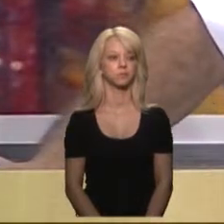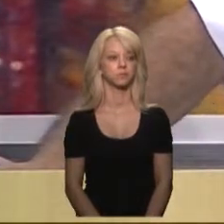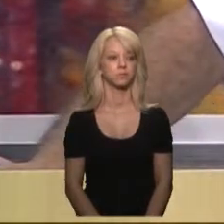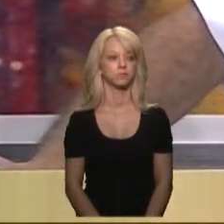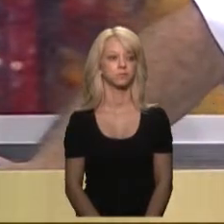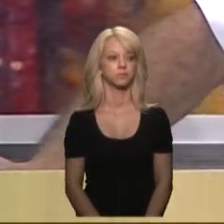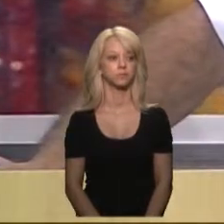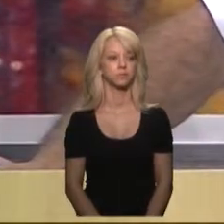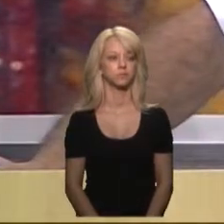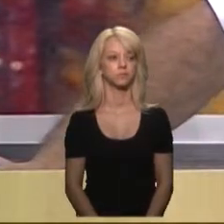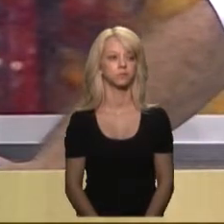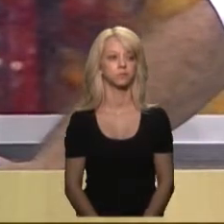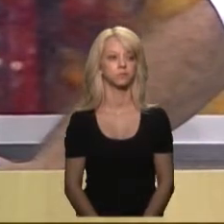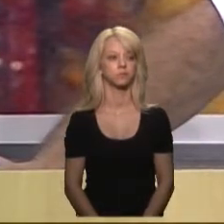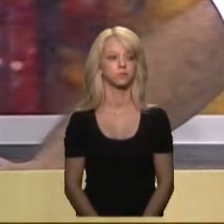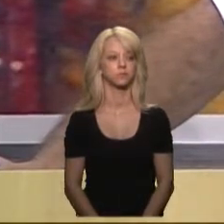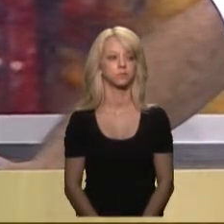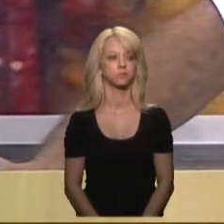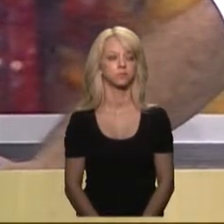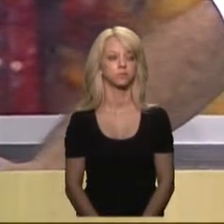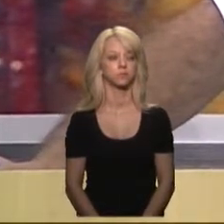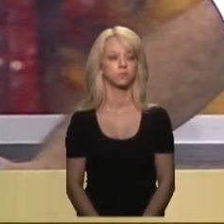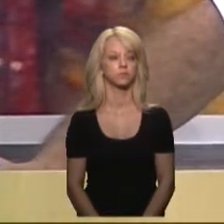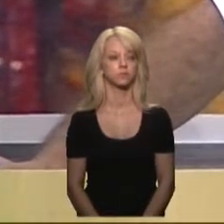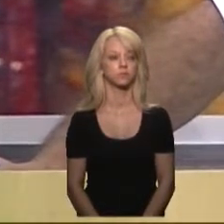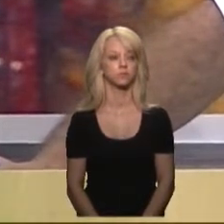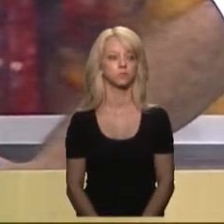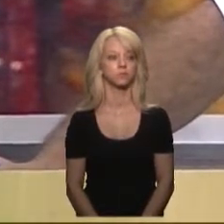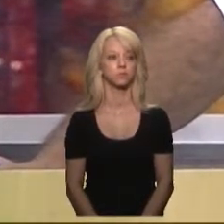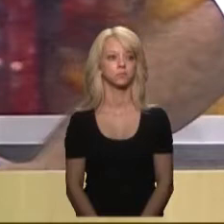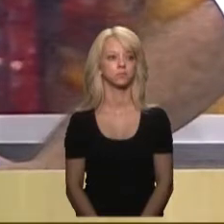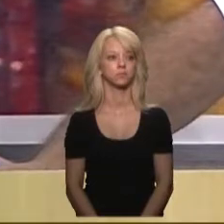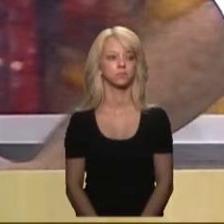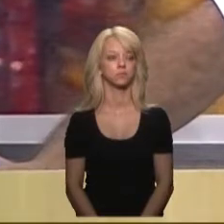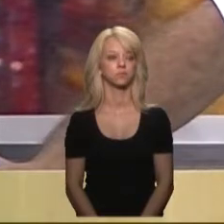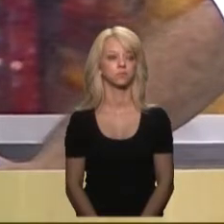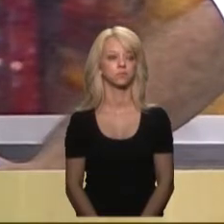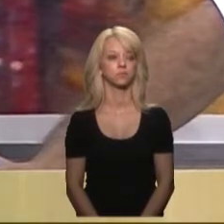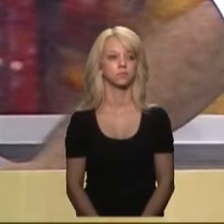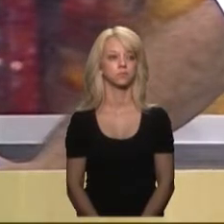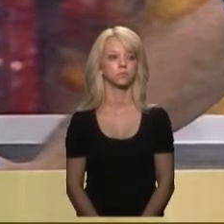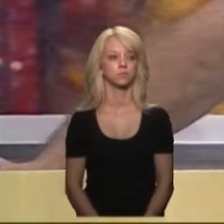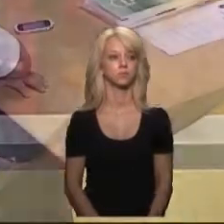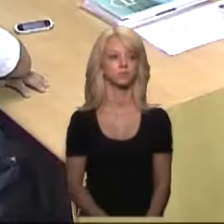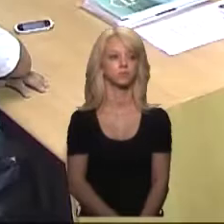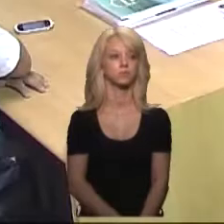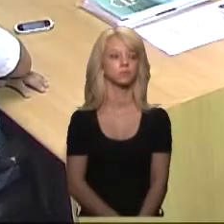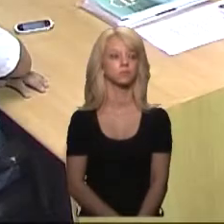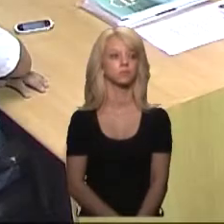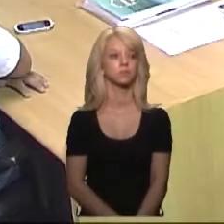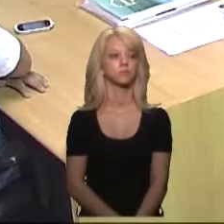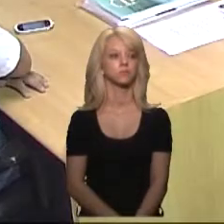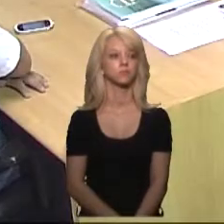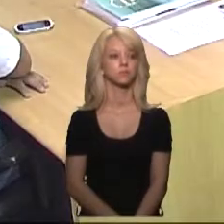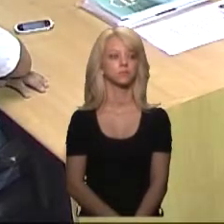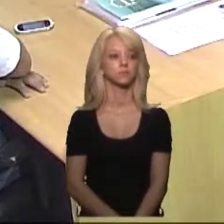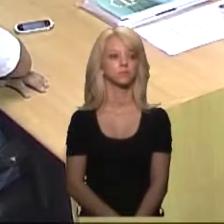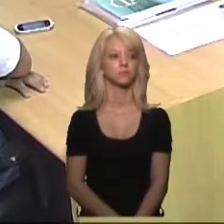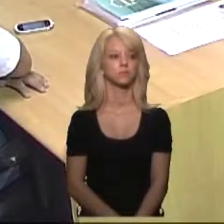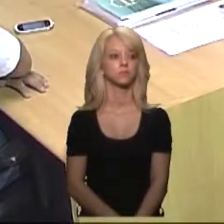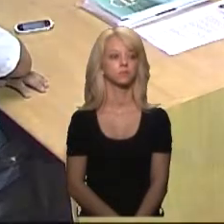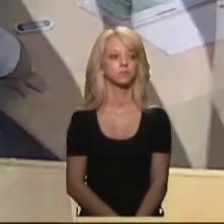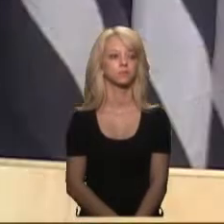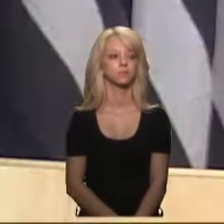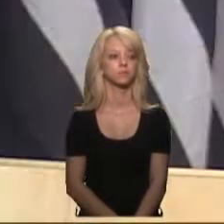Vou suspender a sessão, vereador Luizinho. Eu peço paciência, Vossa Excelência. Senhor presidente, quero dizer o